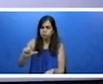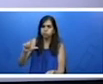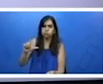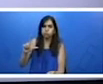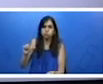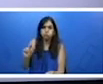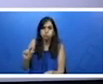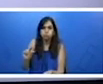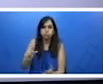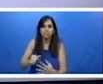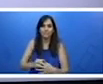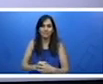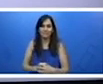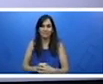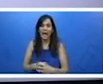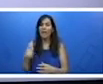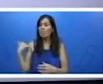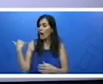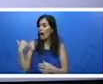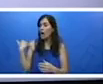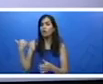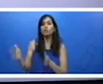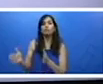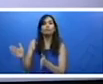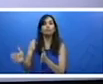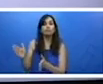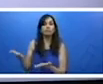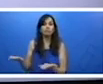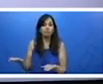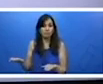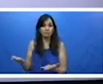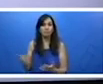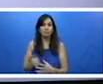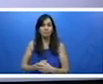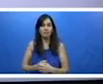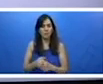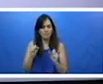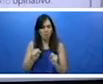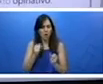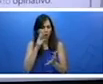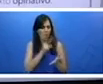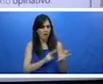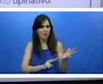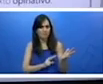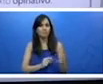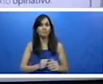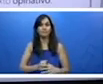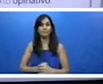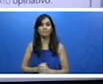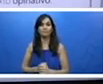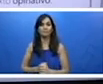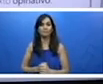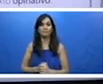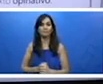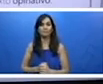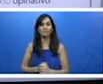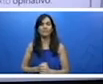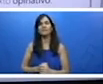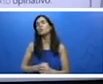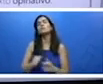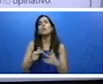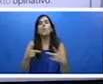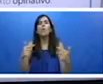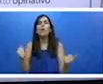Faixa etária que se destina, em que idade que pode ser lida essa obra. Elementos que podem